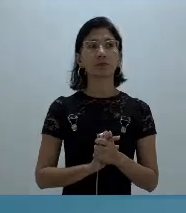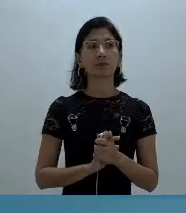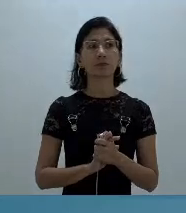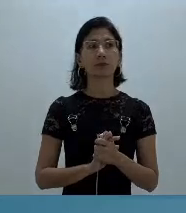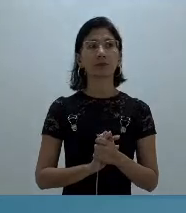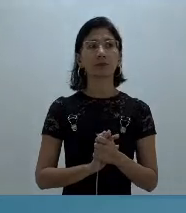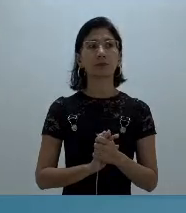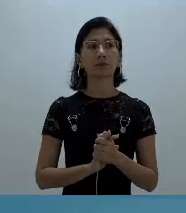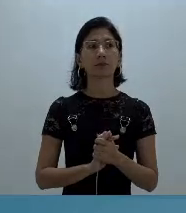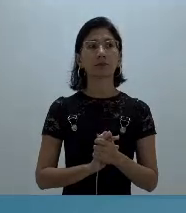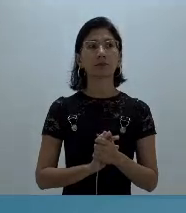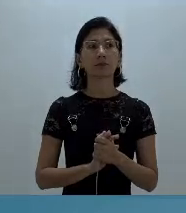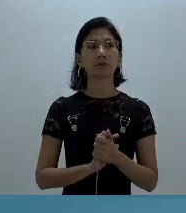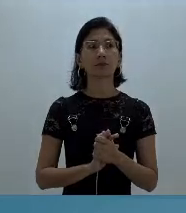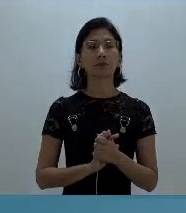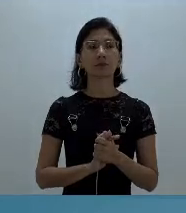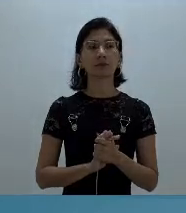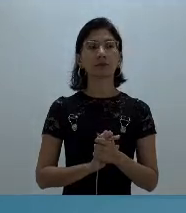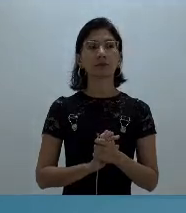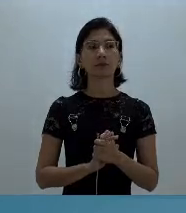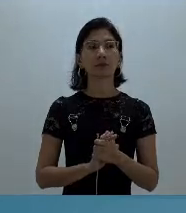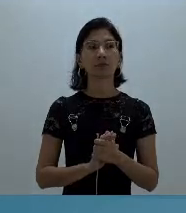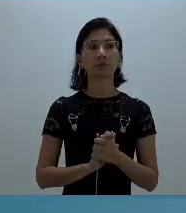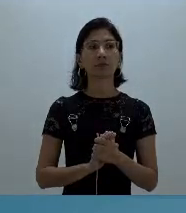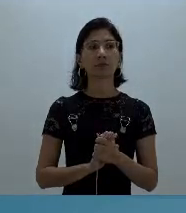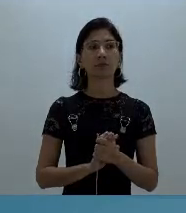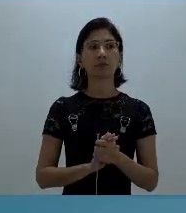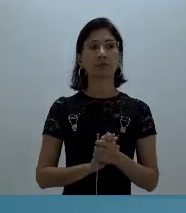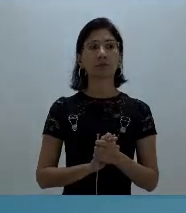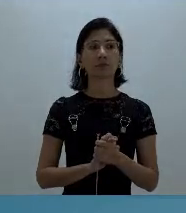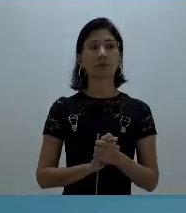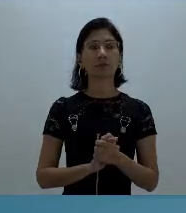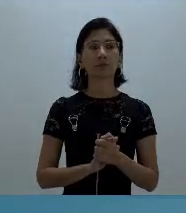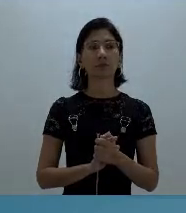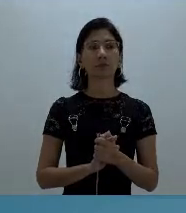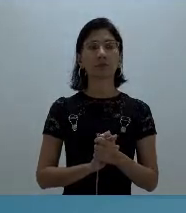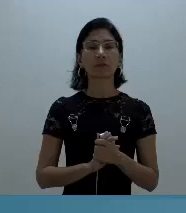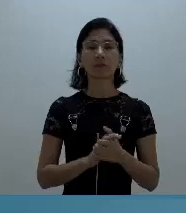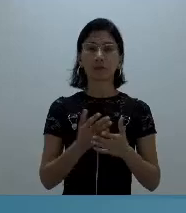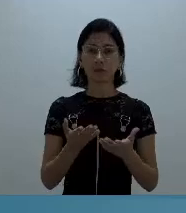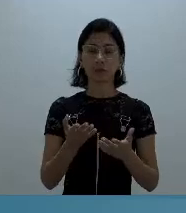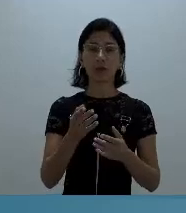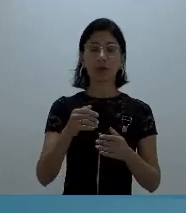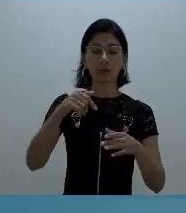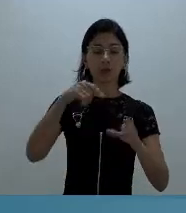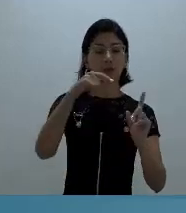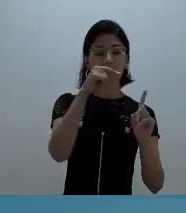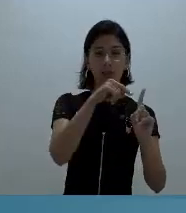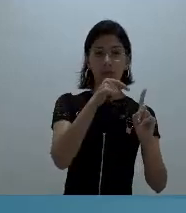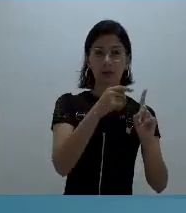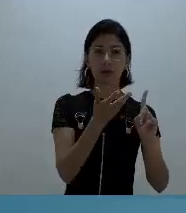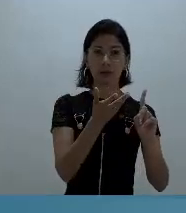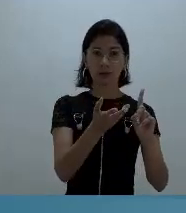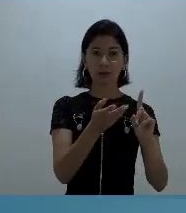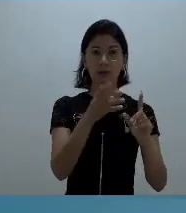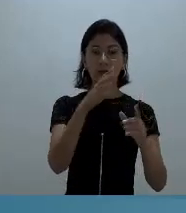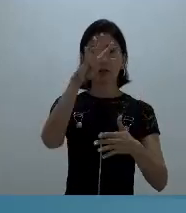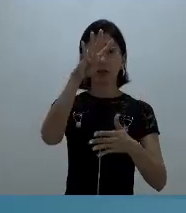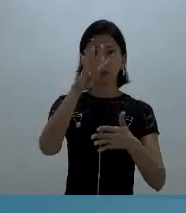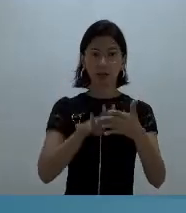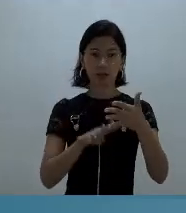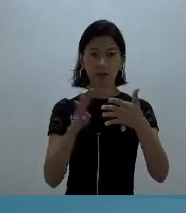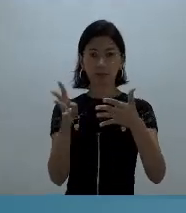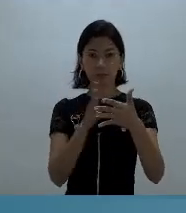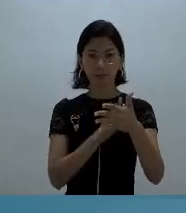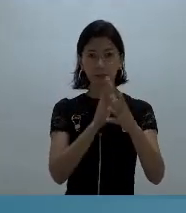é no sentido, né, de determinar a realização de perícia contábil, é óbvio que é evidente aqui